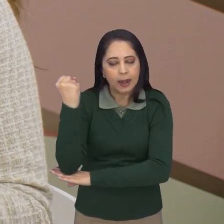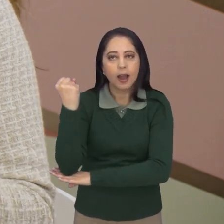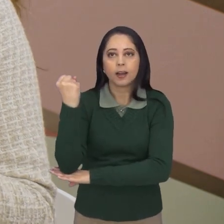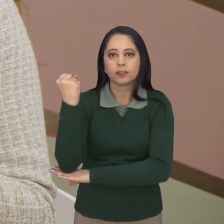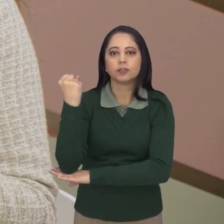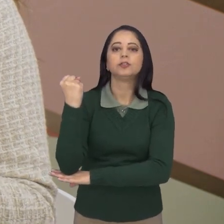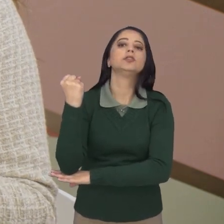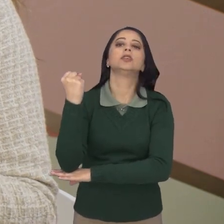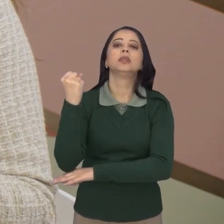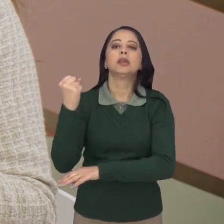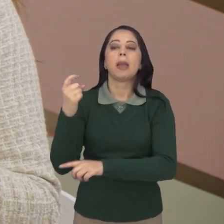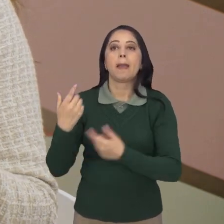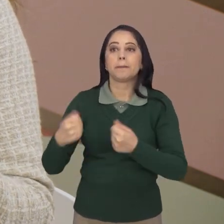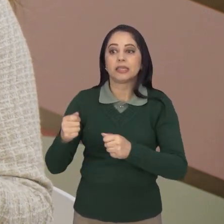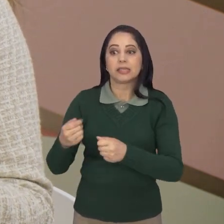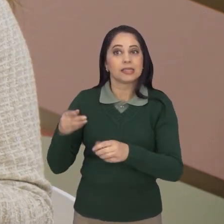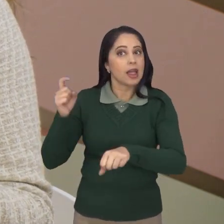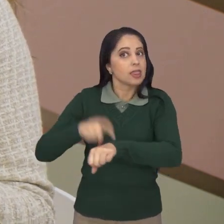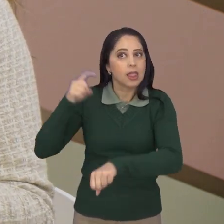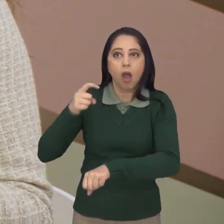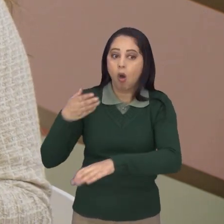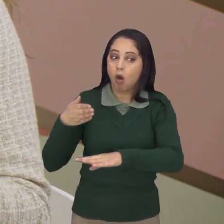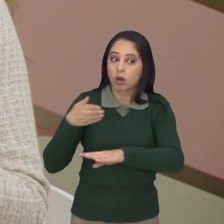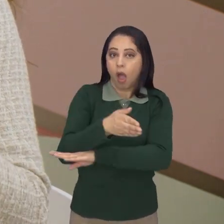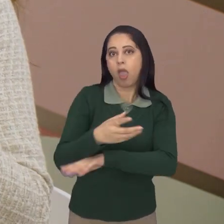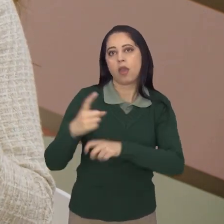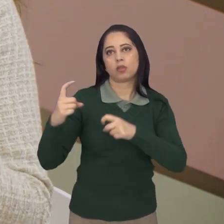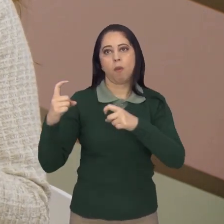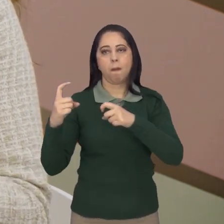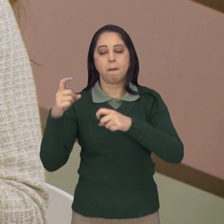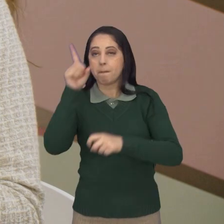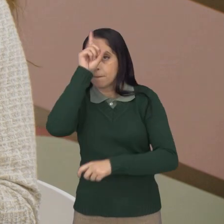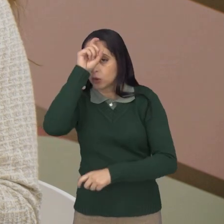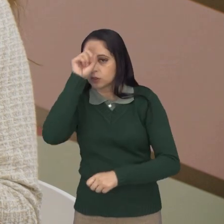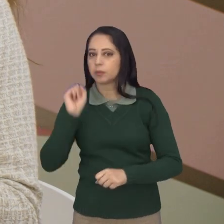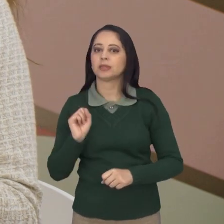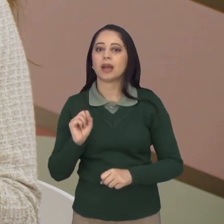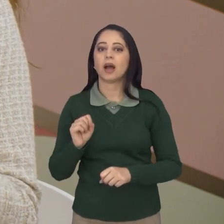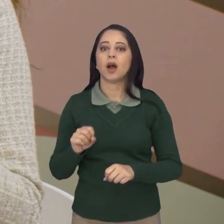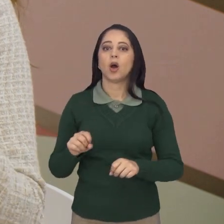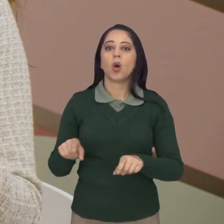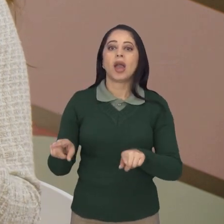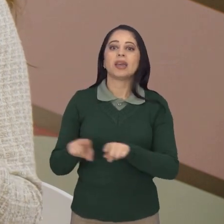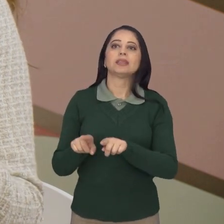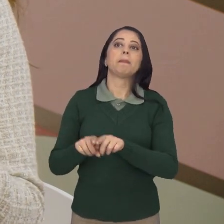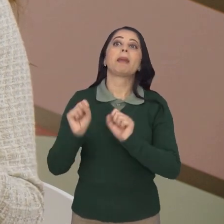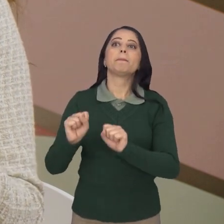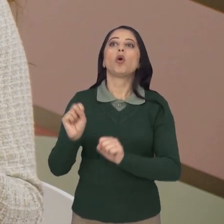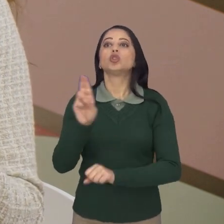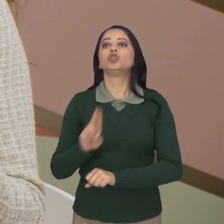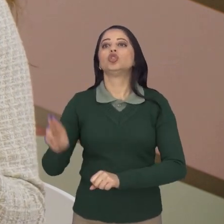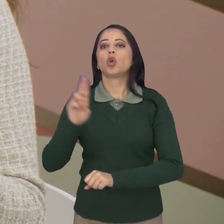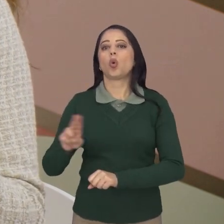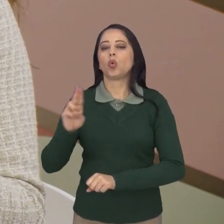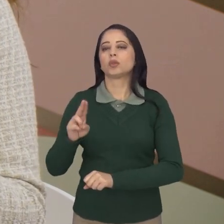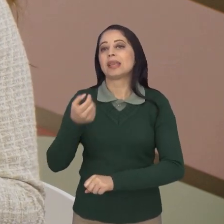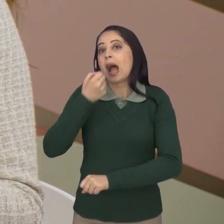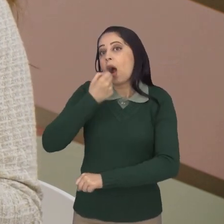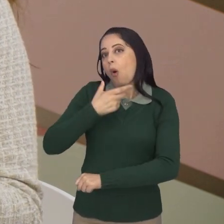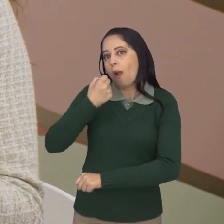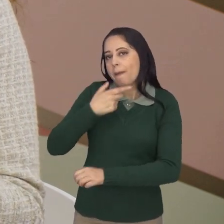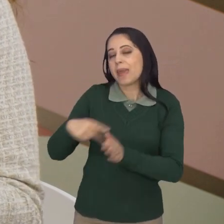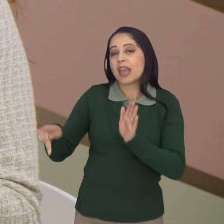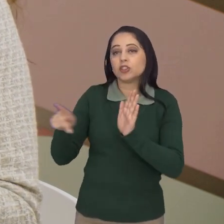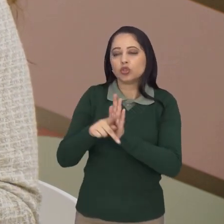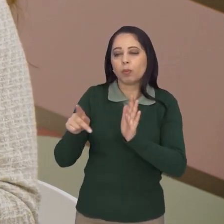grave e atendimento ao pronto-socorro imediatamente, ou muitas vezes a gente orienta a usar adrenalina autoinjetável, que é uma